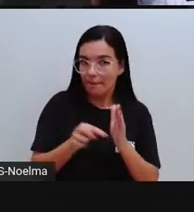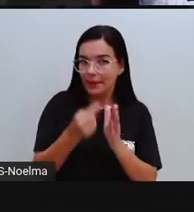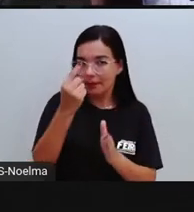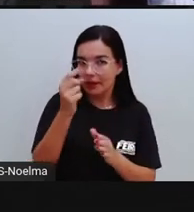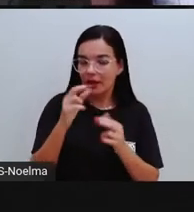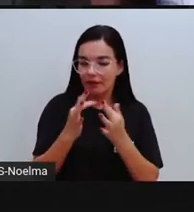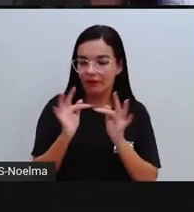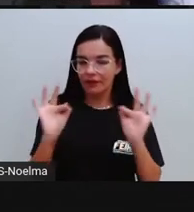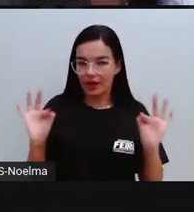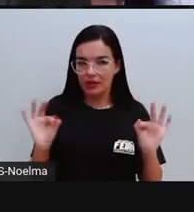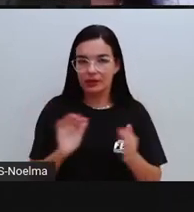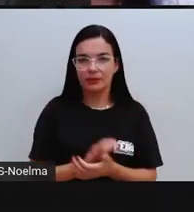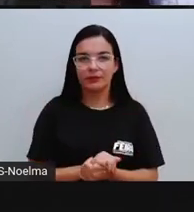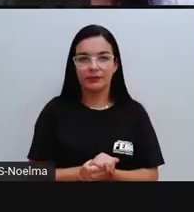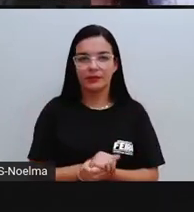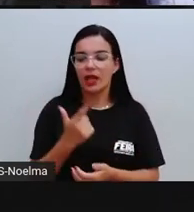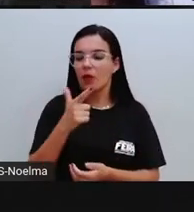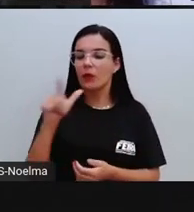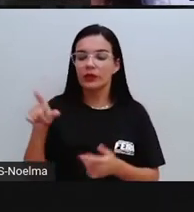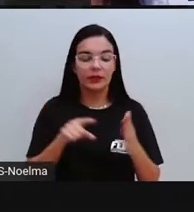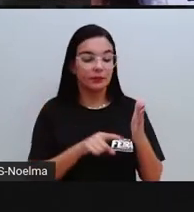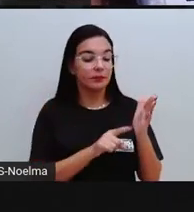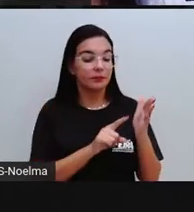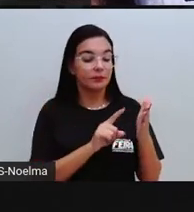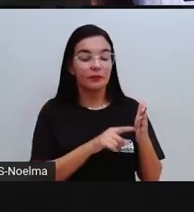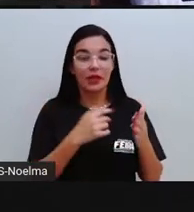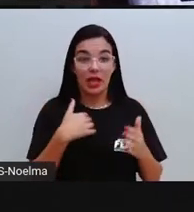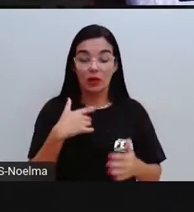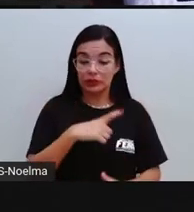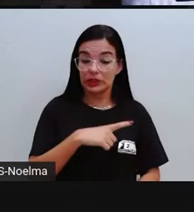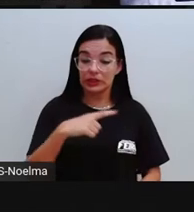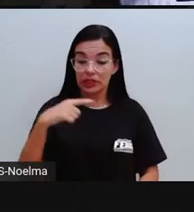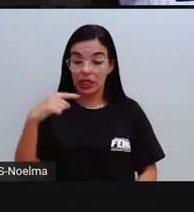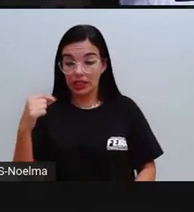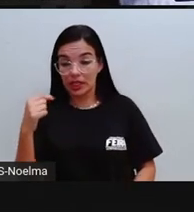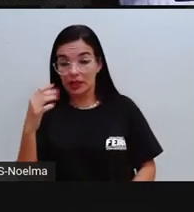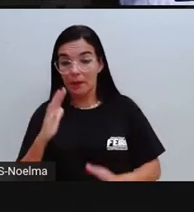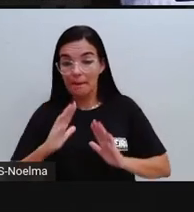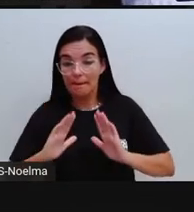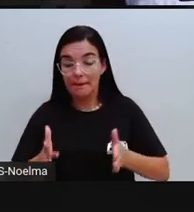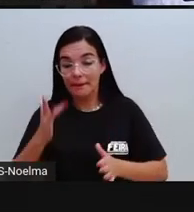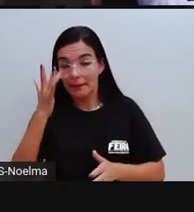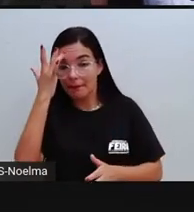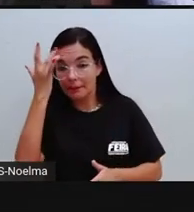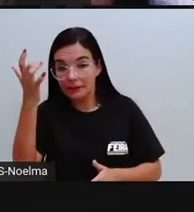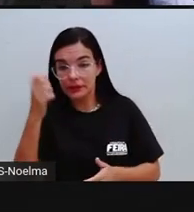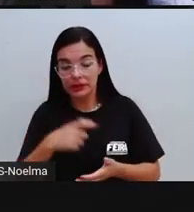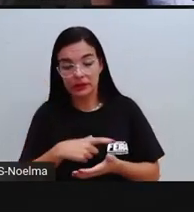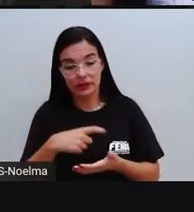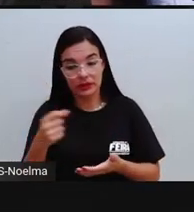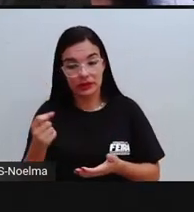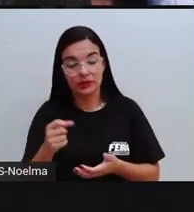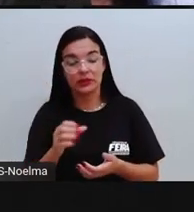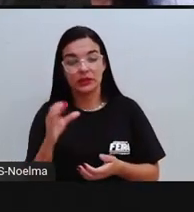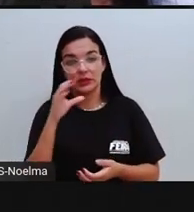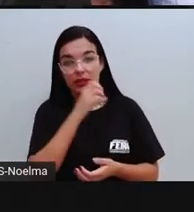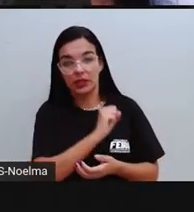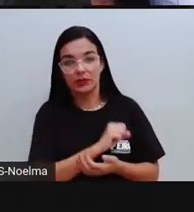frase. Depois, sairei mais cedo amanhã. Copiem aí